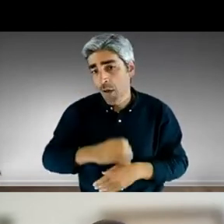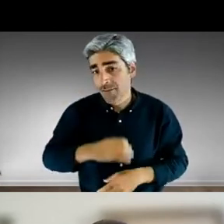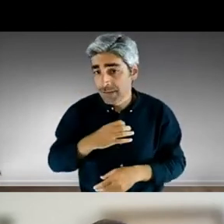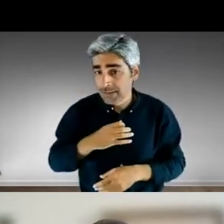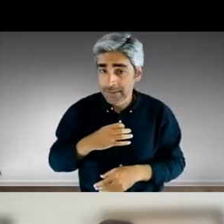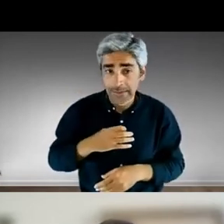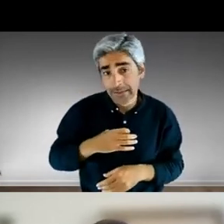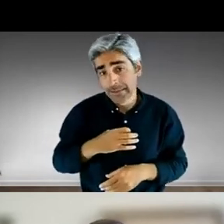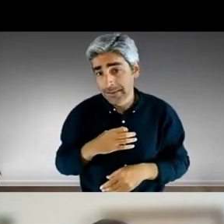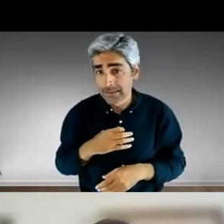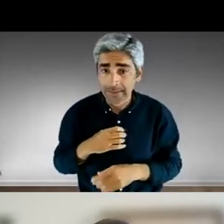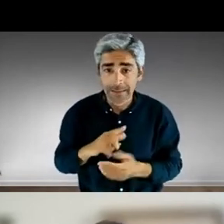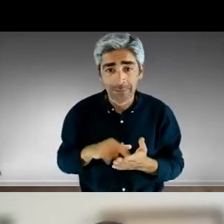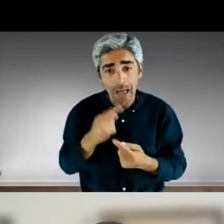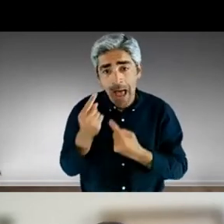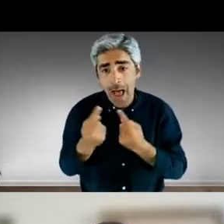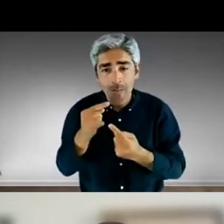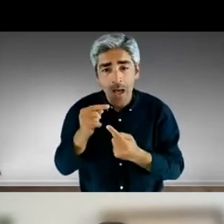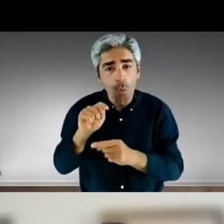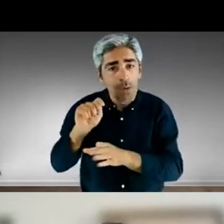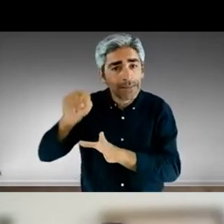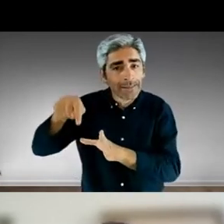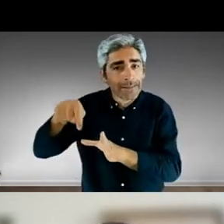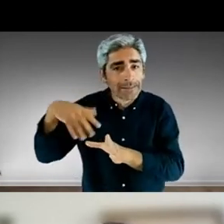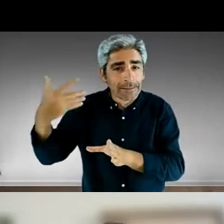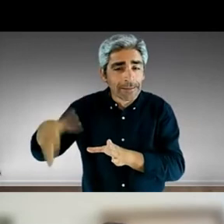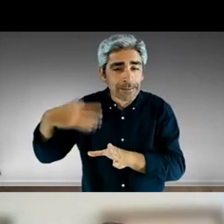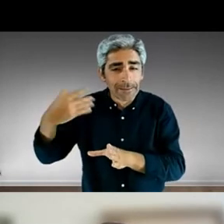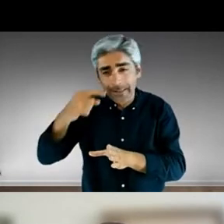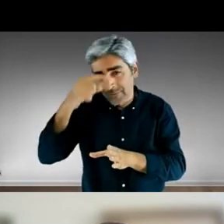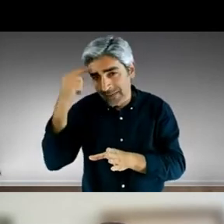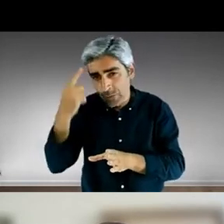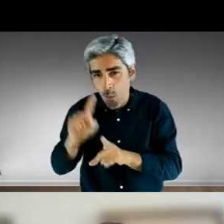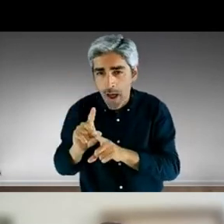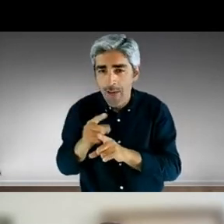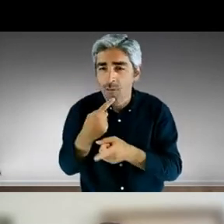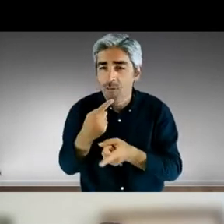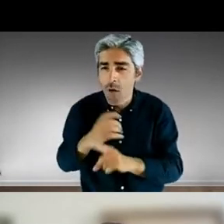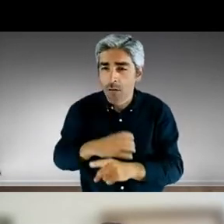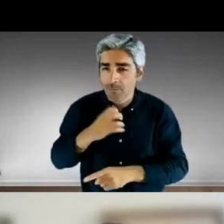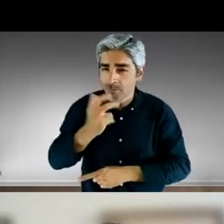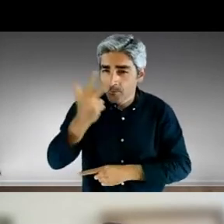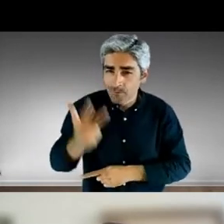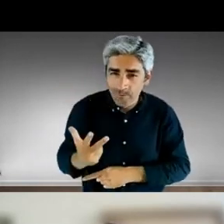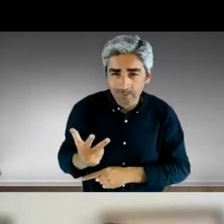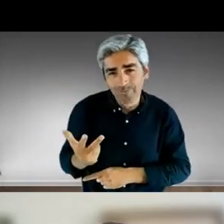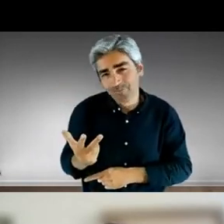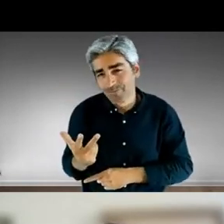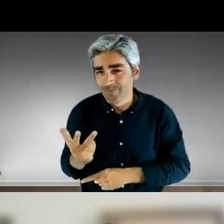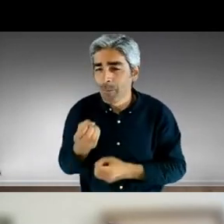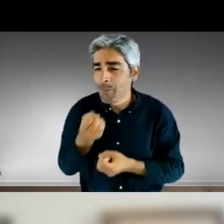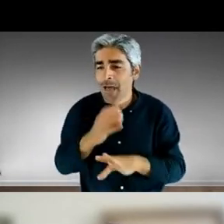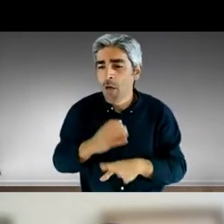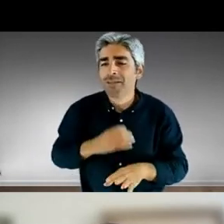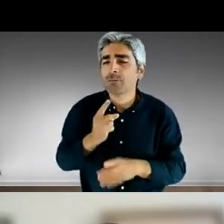sei, fica sempre ali algo atrás da orelha, por isso é preciso perceber porque é que a confiança foi